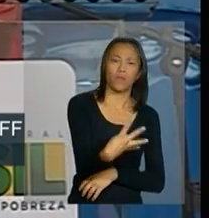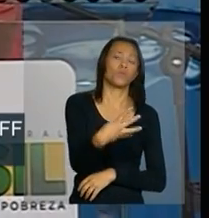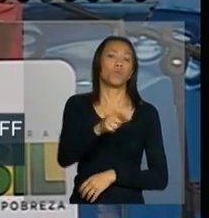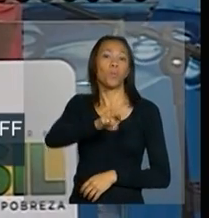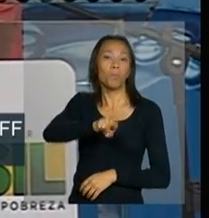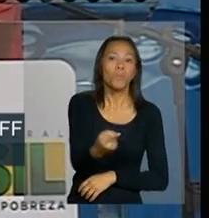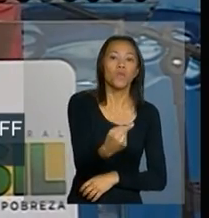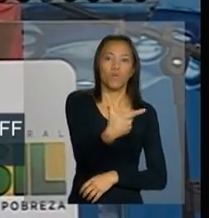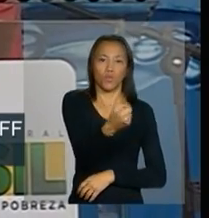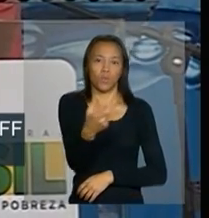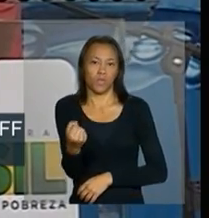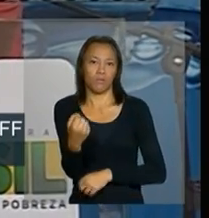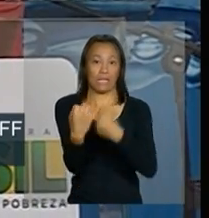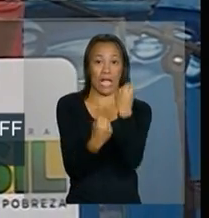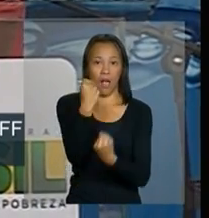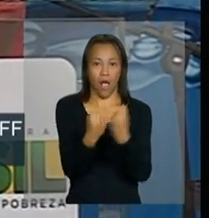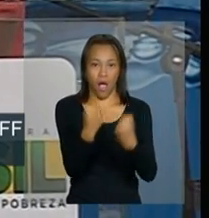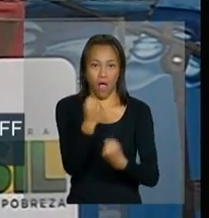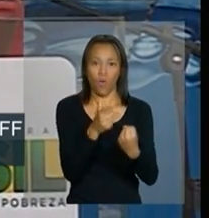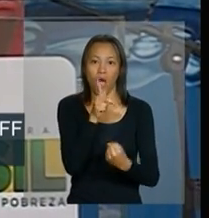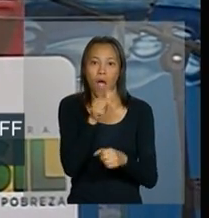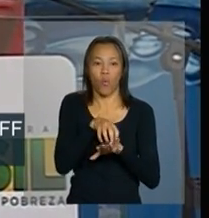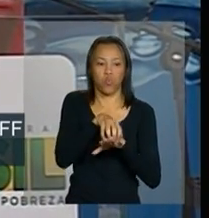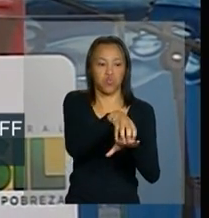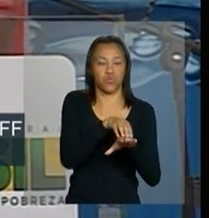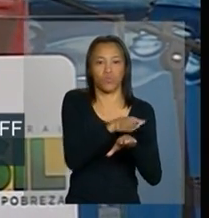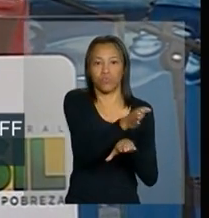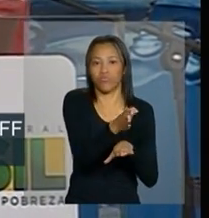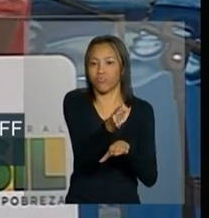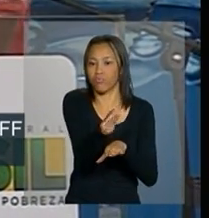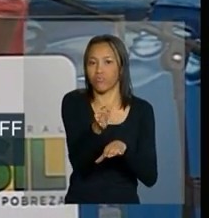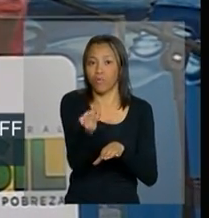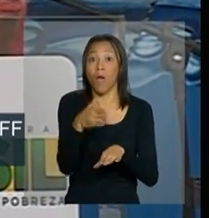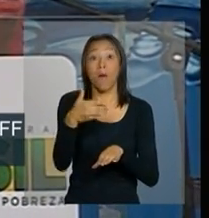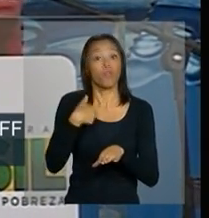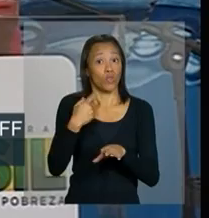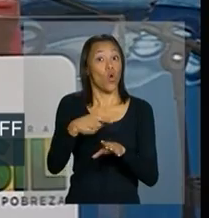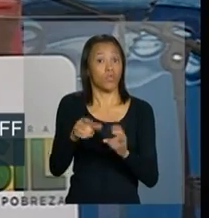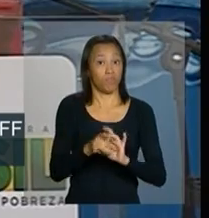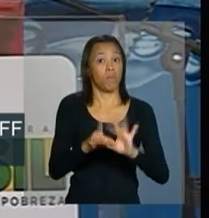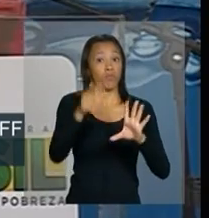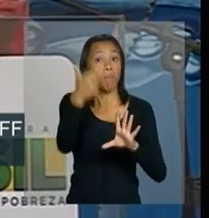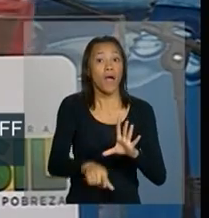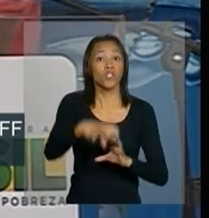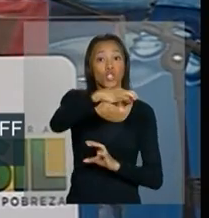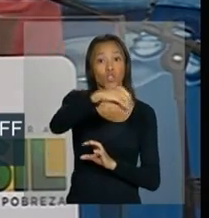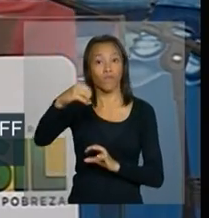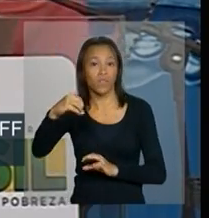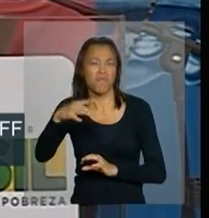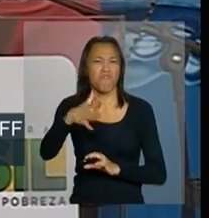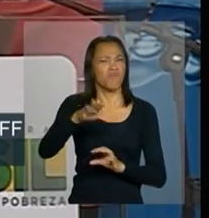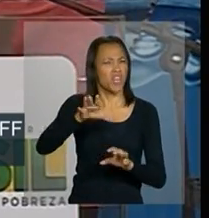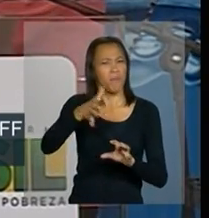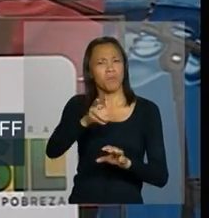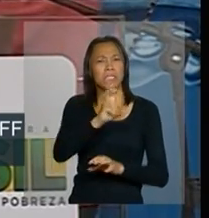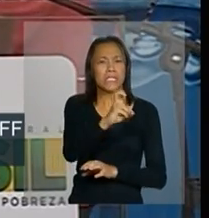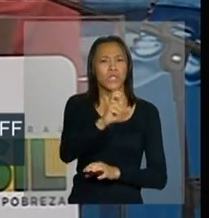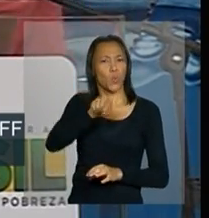4.200 carros-pipas. Nós autorizamos mais 900, vão chegar a uns 5 mil